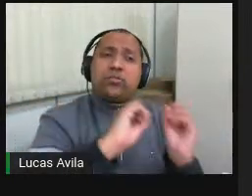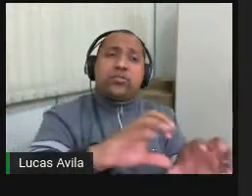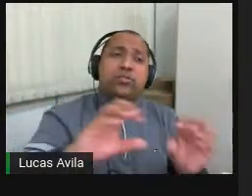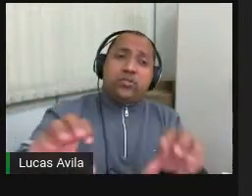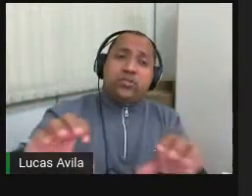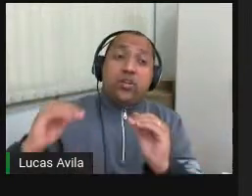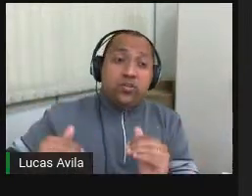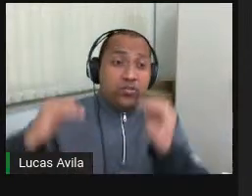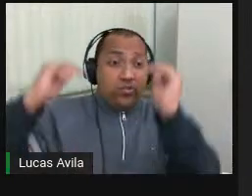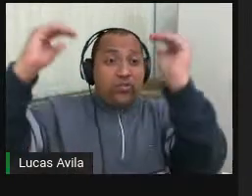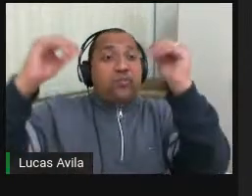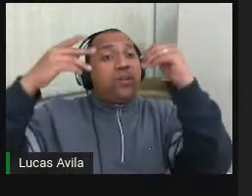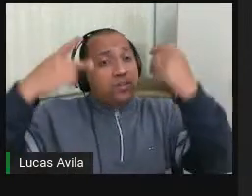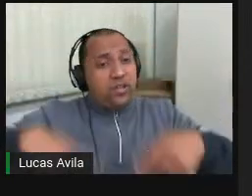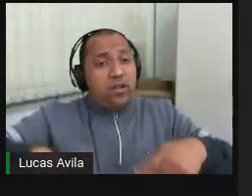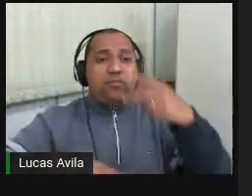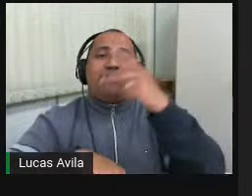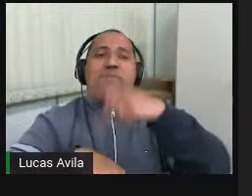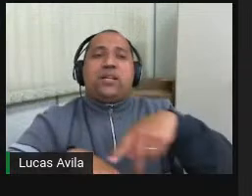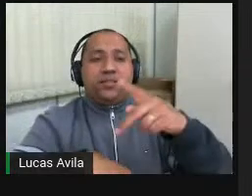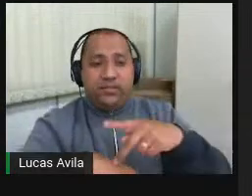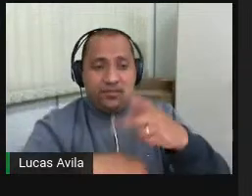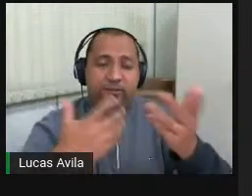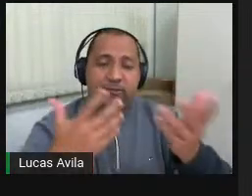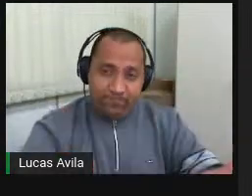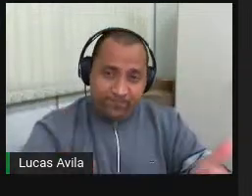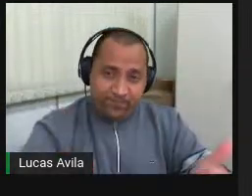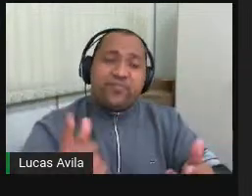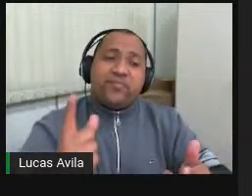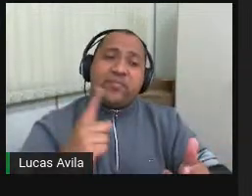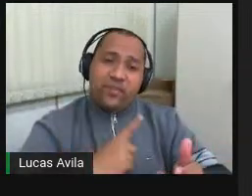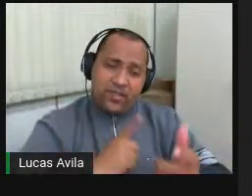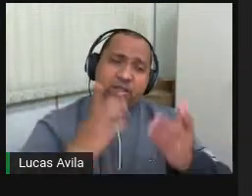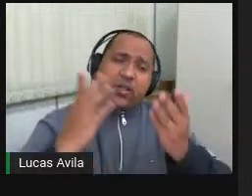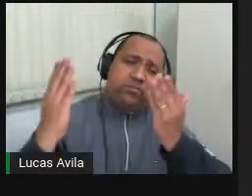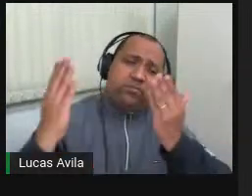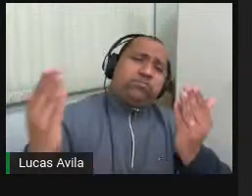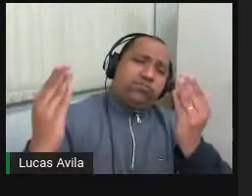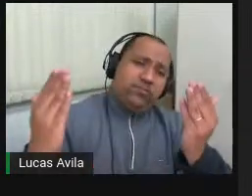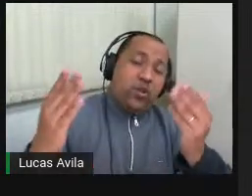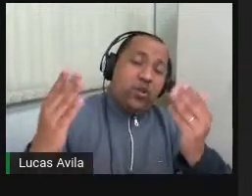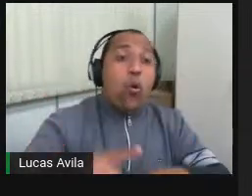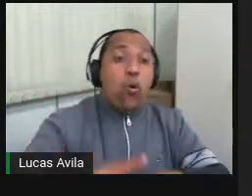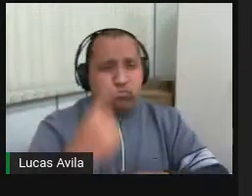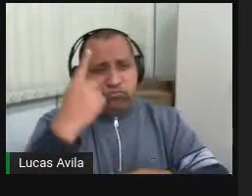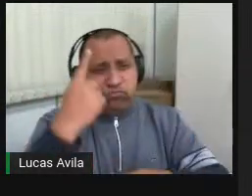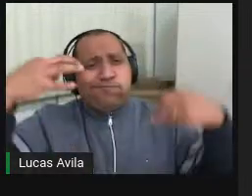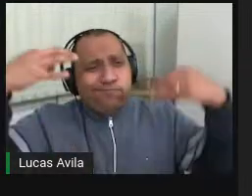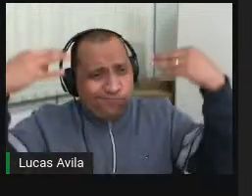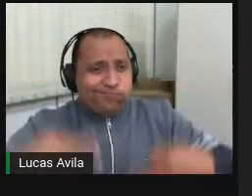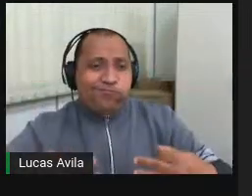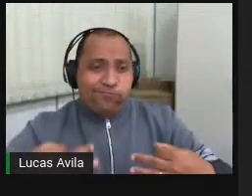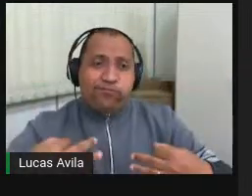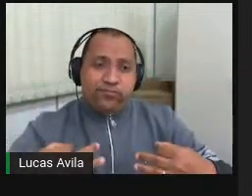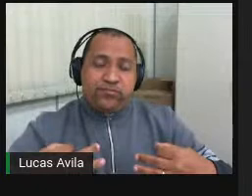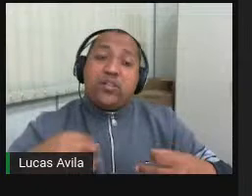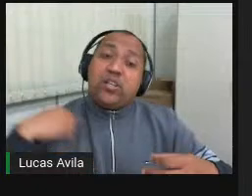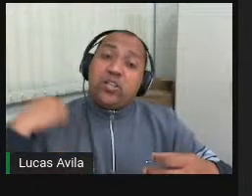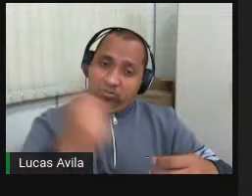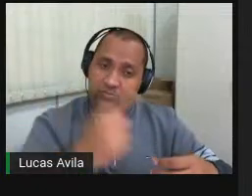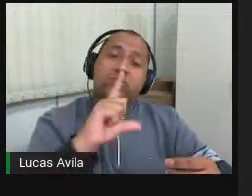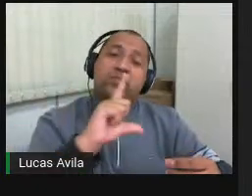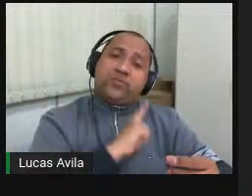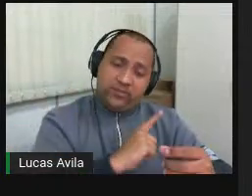nosso país. Em meio às incertezas, uma certeza temos: sabemos que entre nós